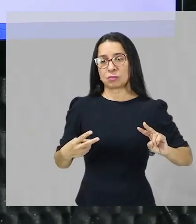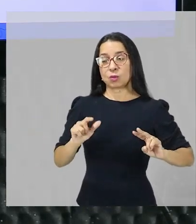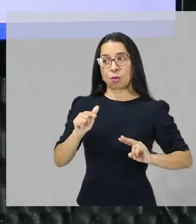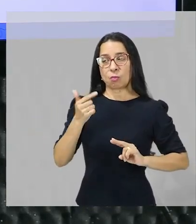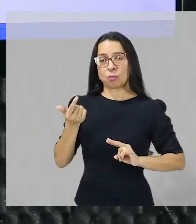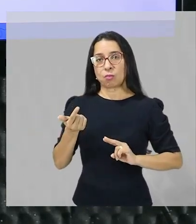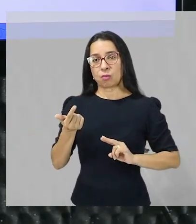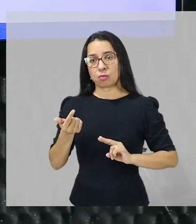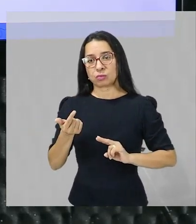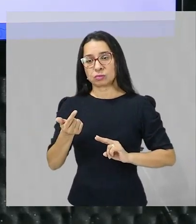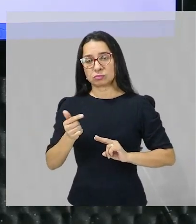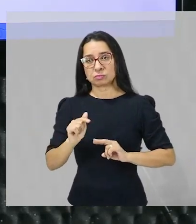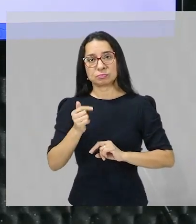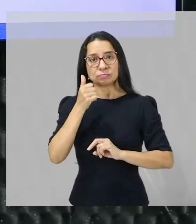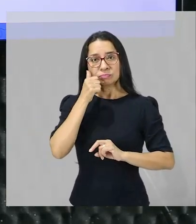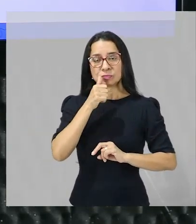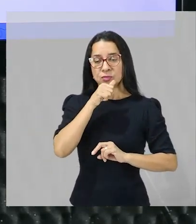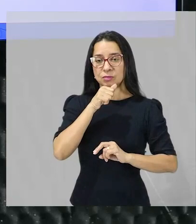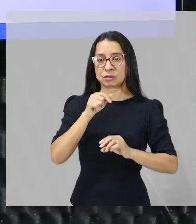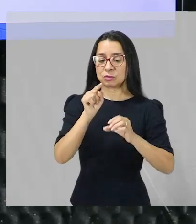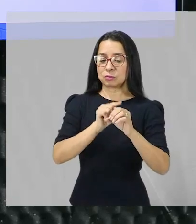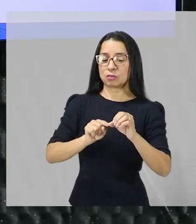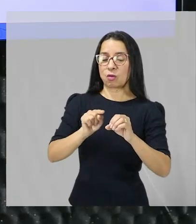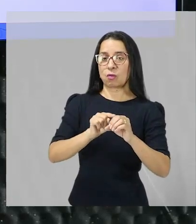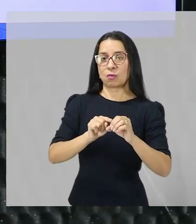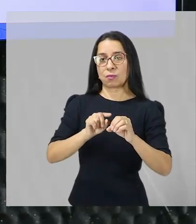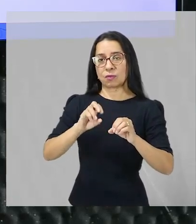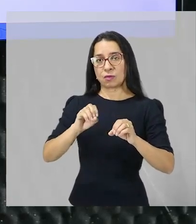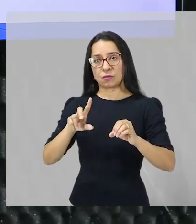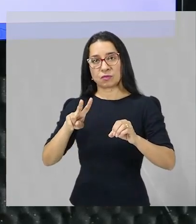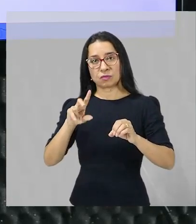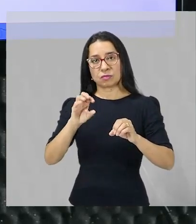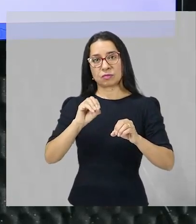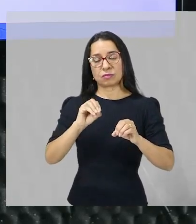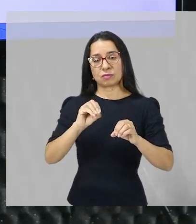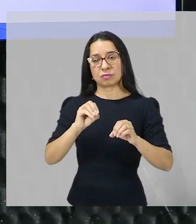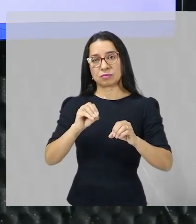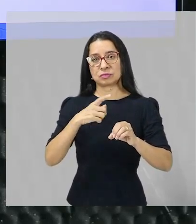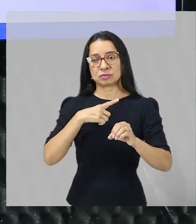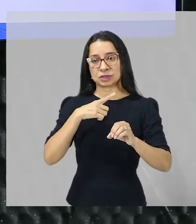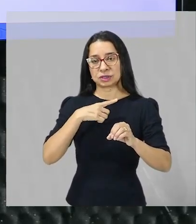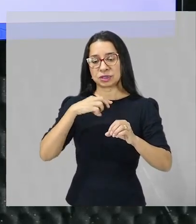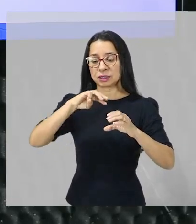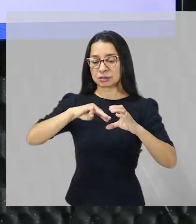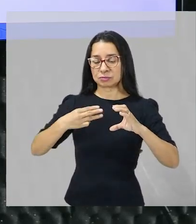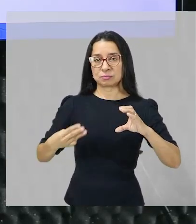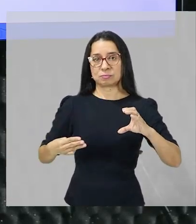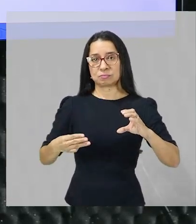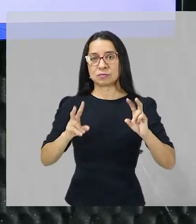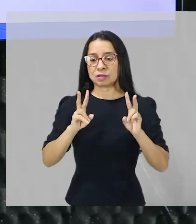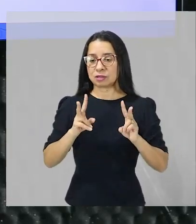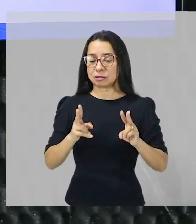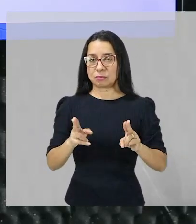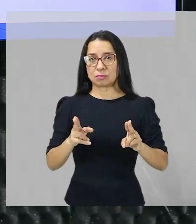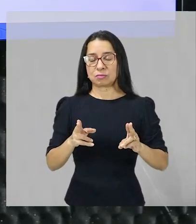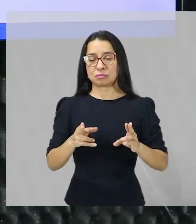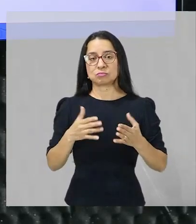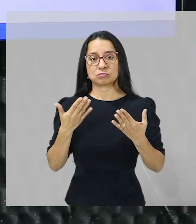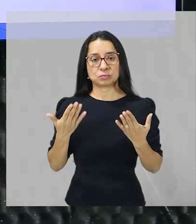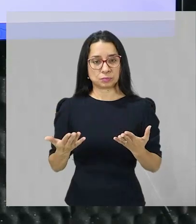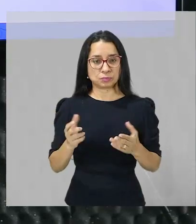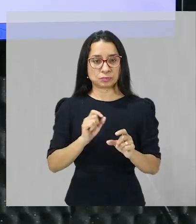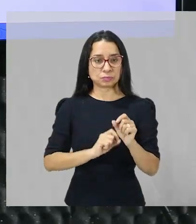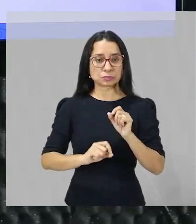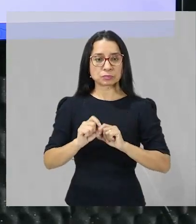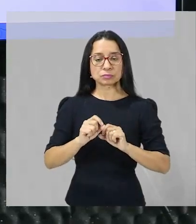seja, do óvulo, né? Então, o óvulo fecundado, ele já tem as mitocôndrias. Da mesma forma, quando